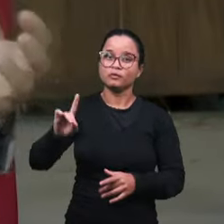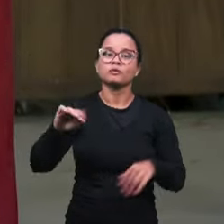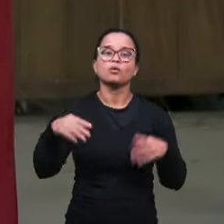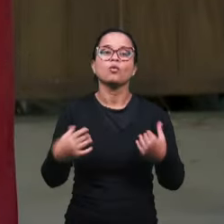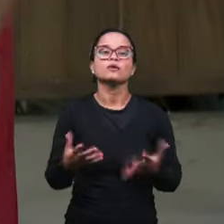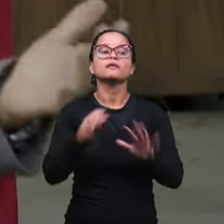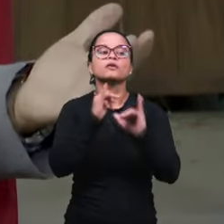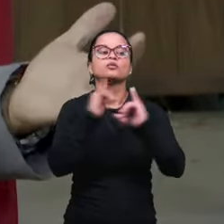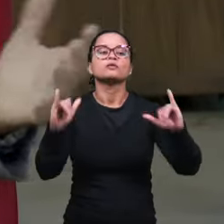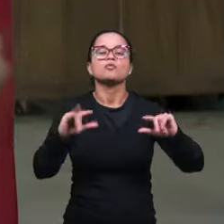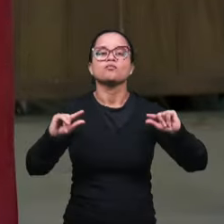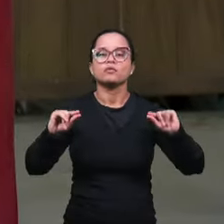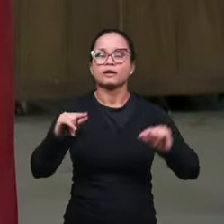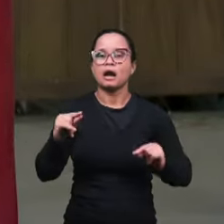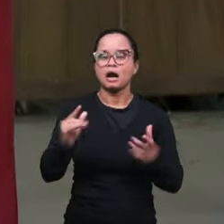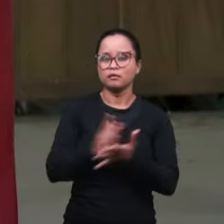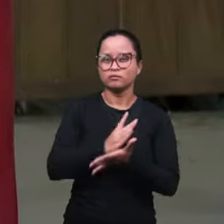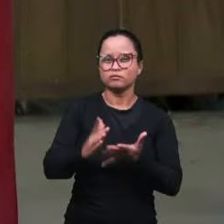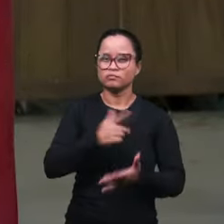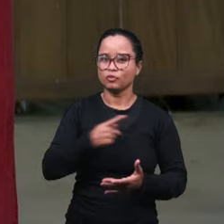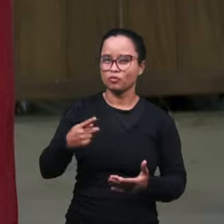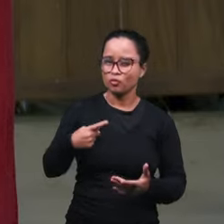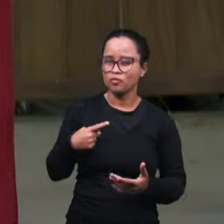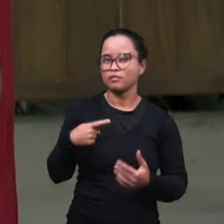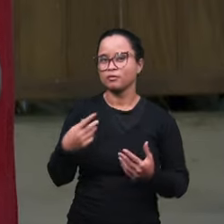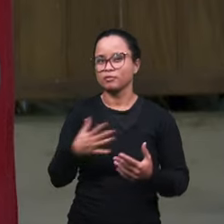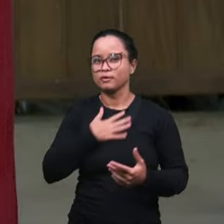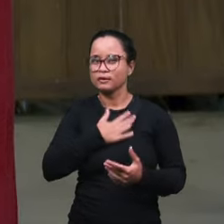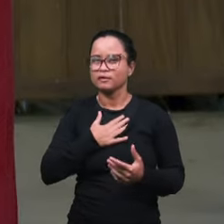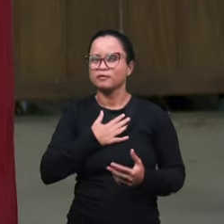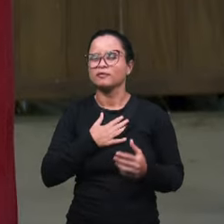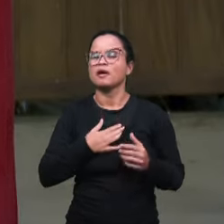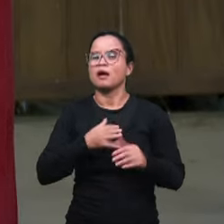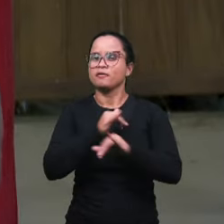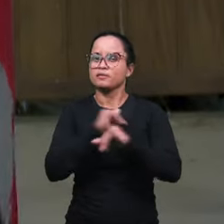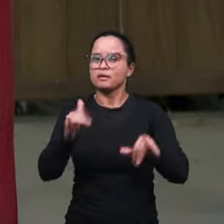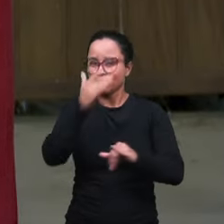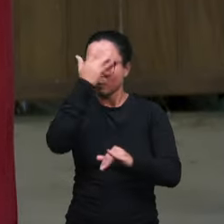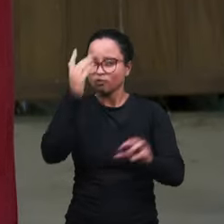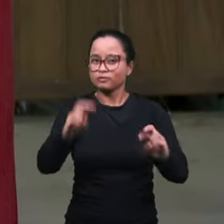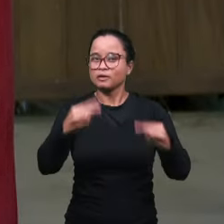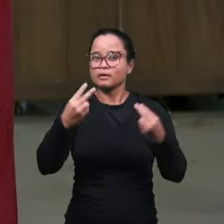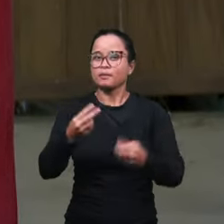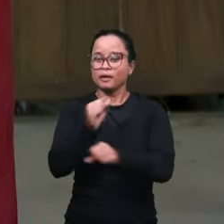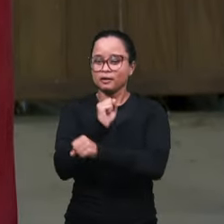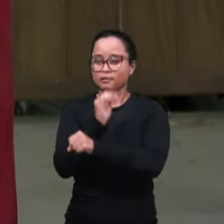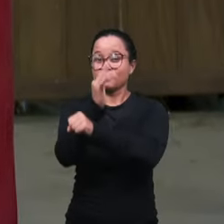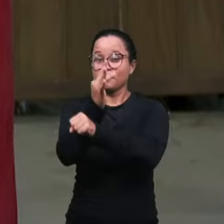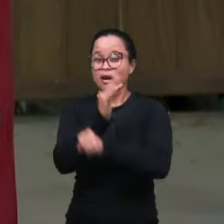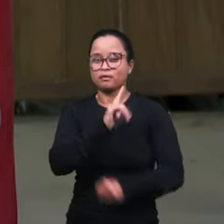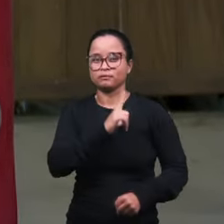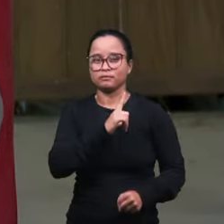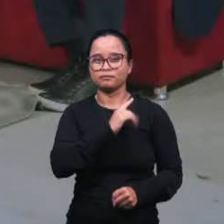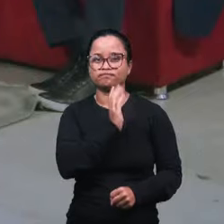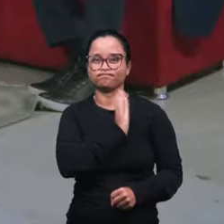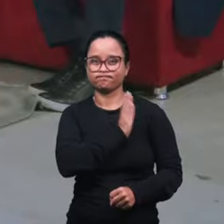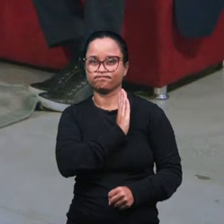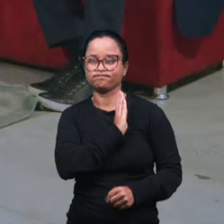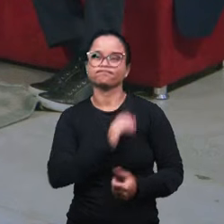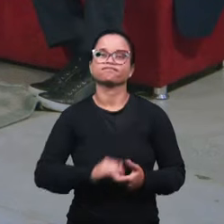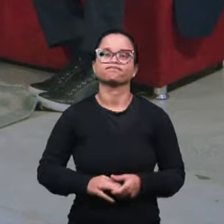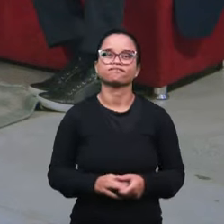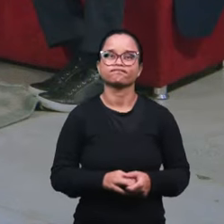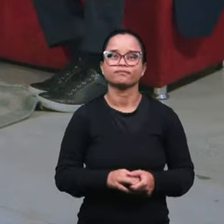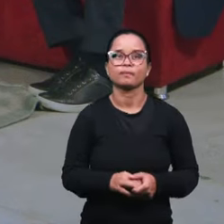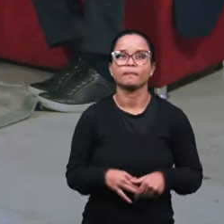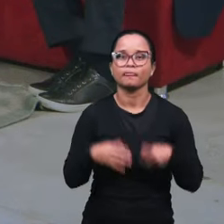mensagem, alguém gostaria de falar aqui, transmitir para o telespectador, para deixar nele uma esperança no coração dele? Poderia? Quem é que poderia falar?